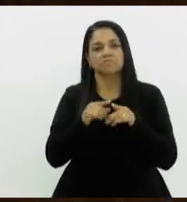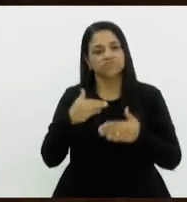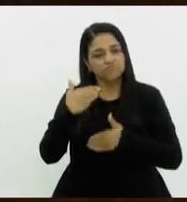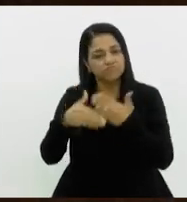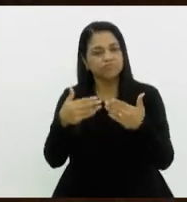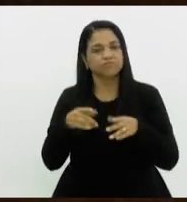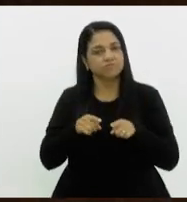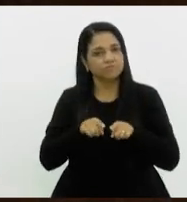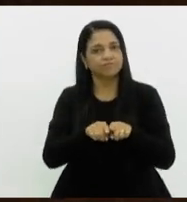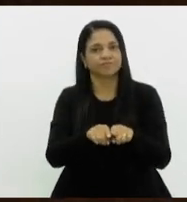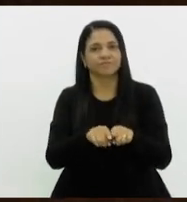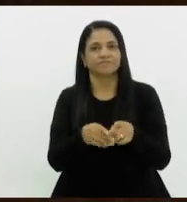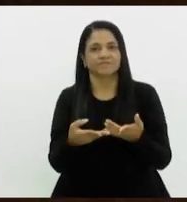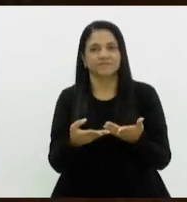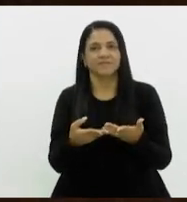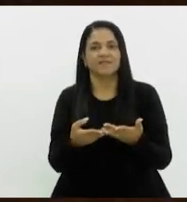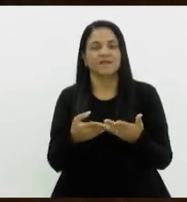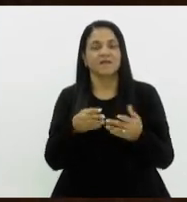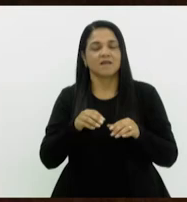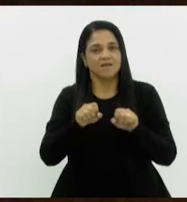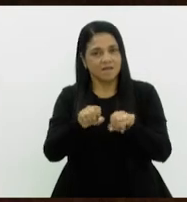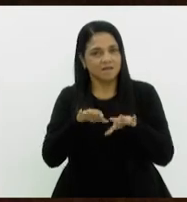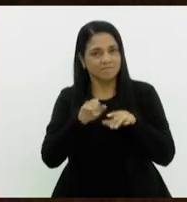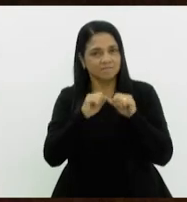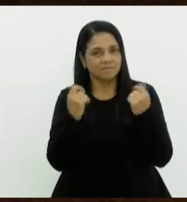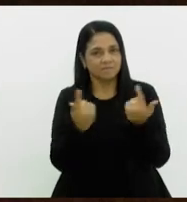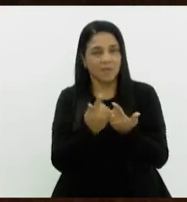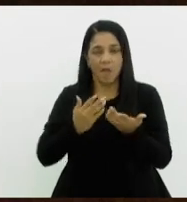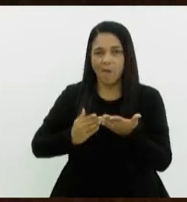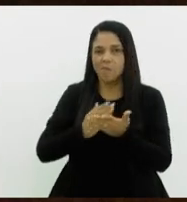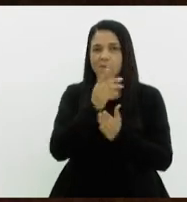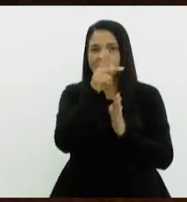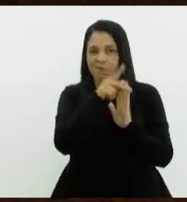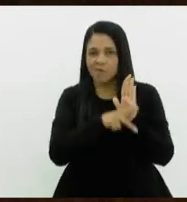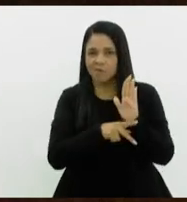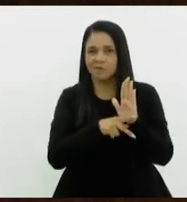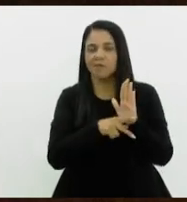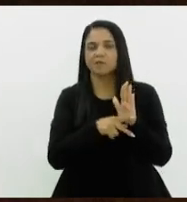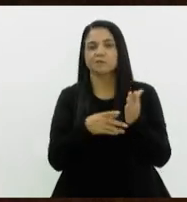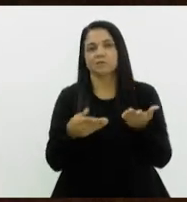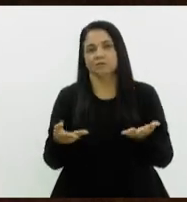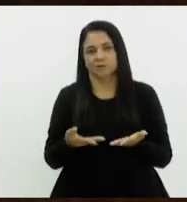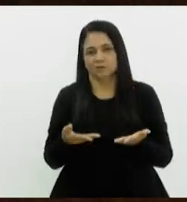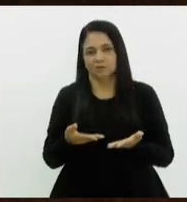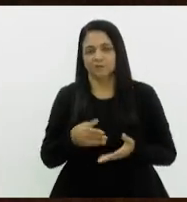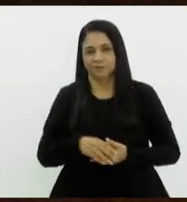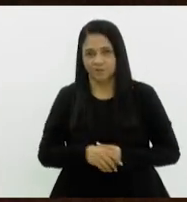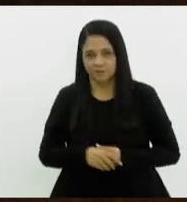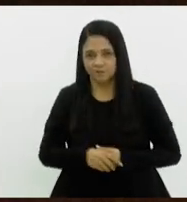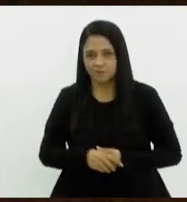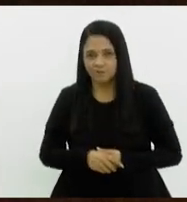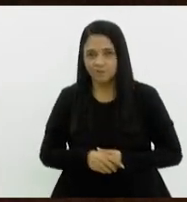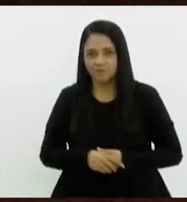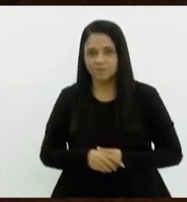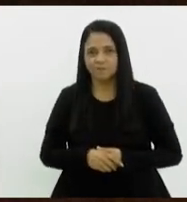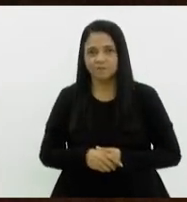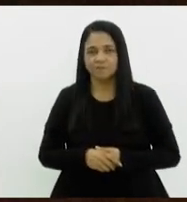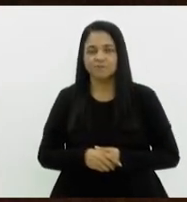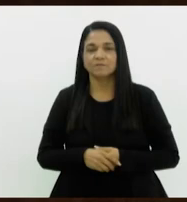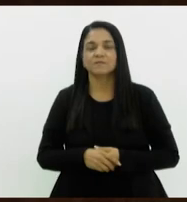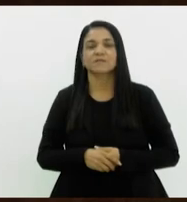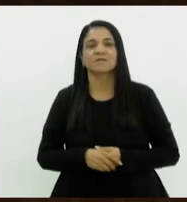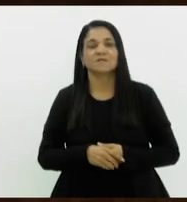Eu acho que a Assembleia Legislativa aprova hoje esse projeto aqui na casa. E com